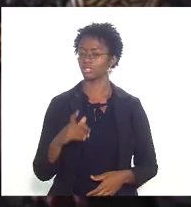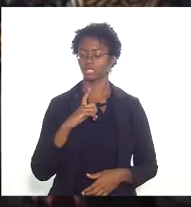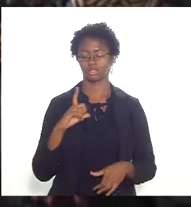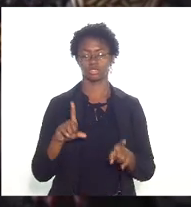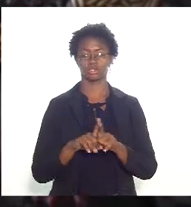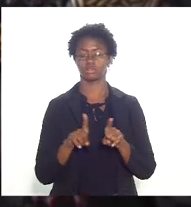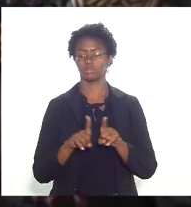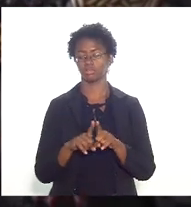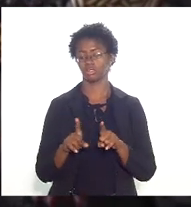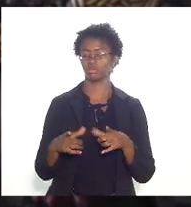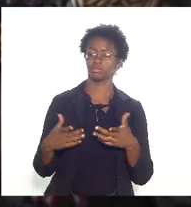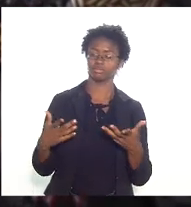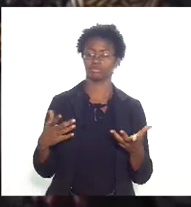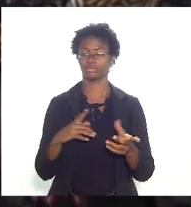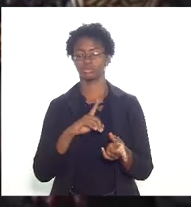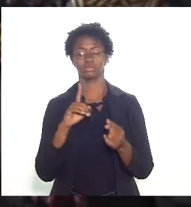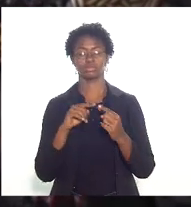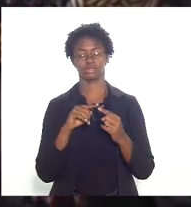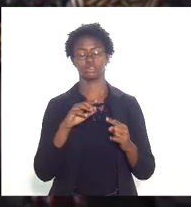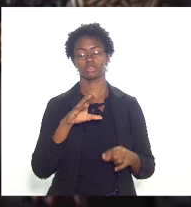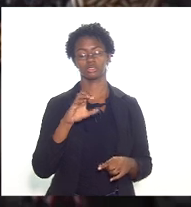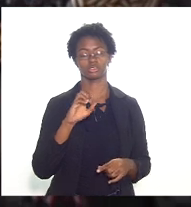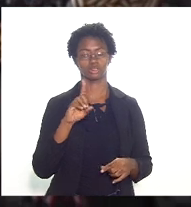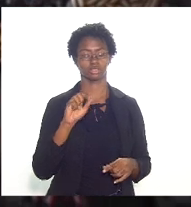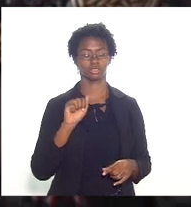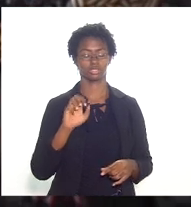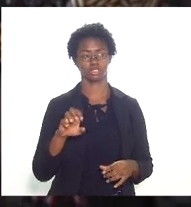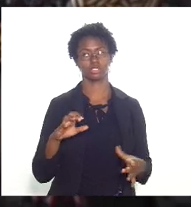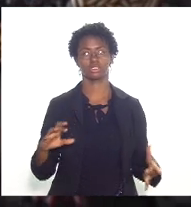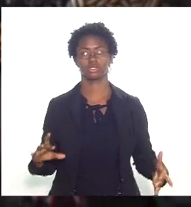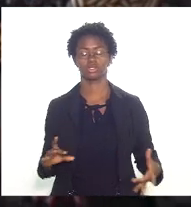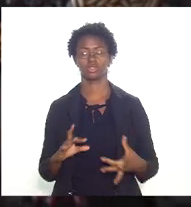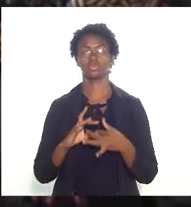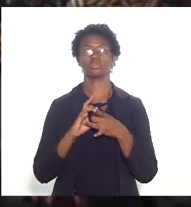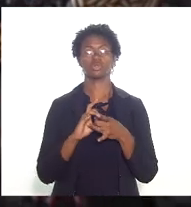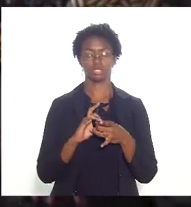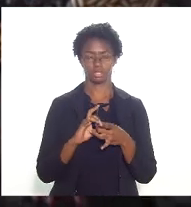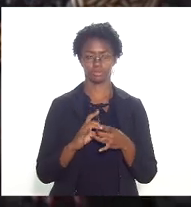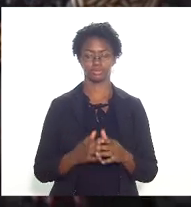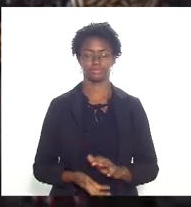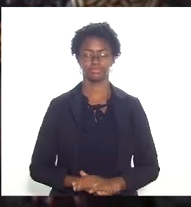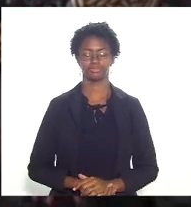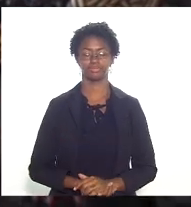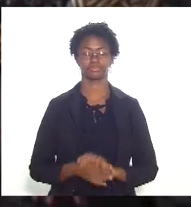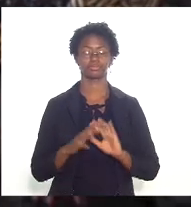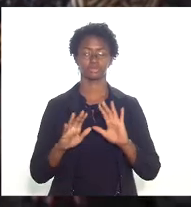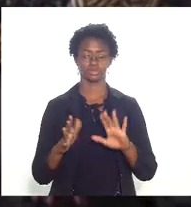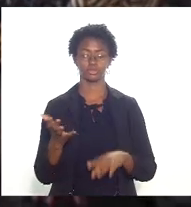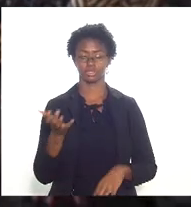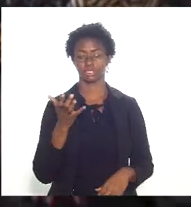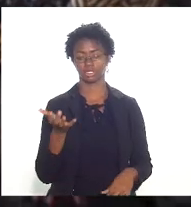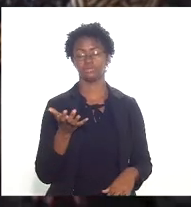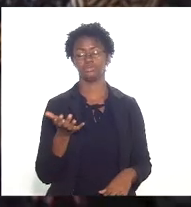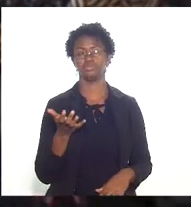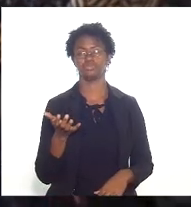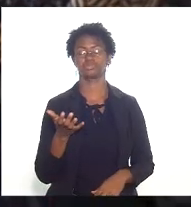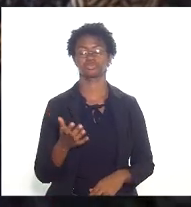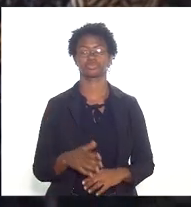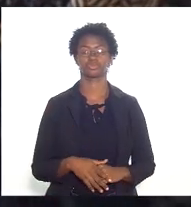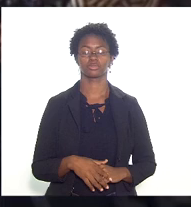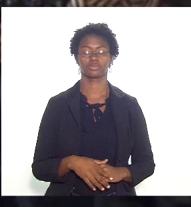dessa questão da Cedae se funde à isso mas o que eu quero deixar